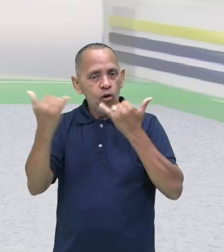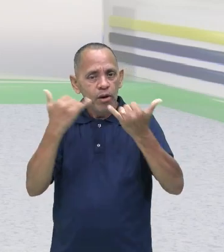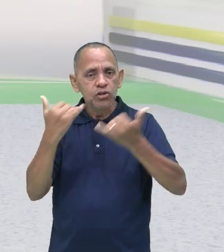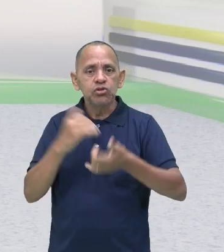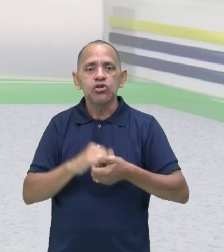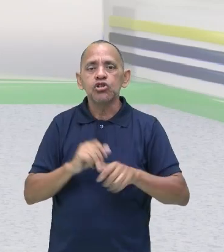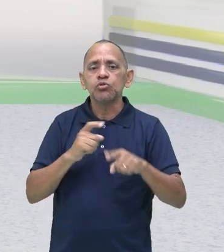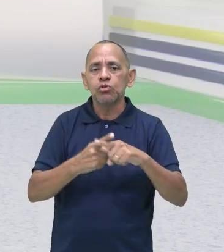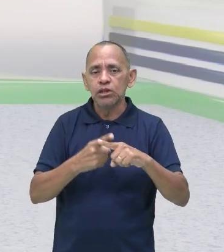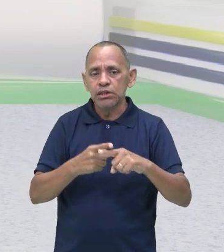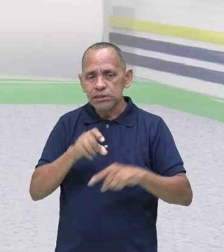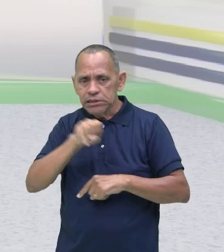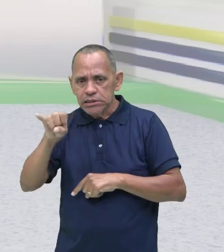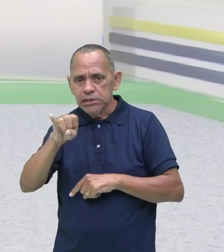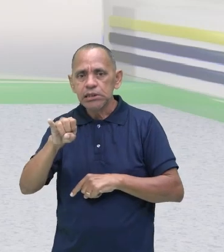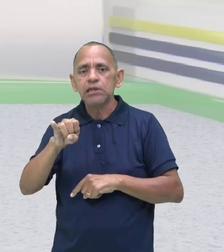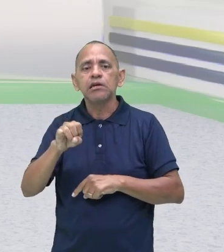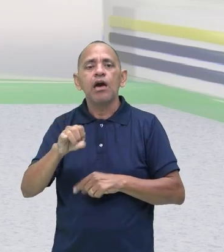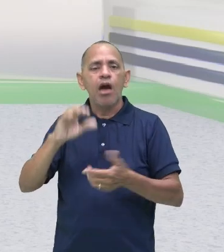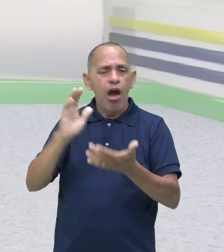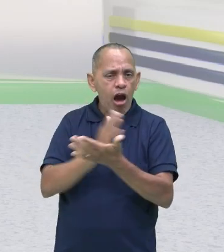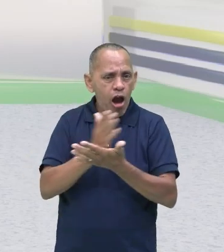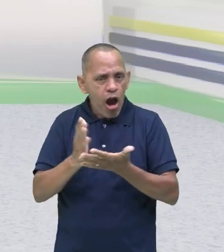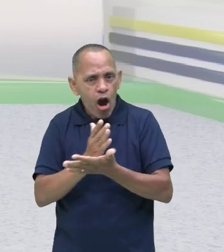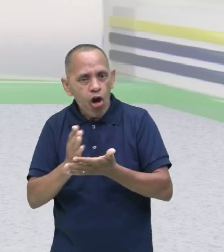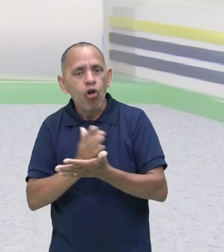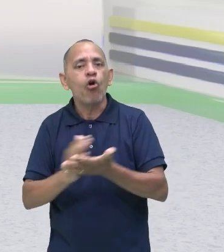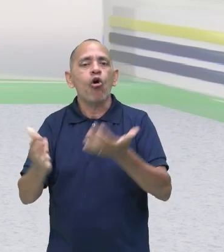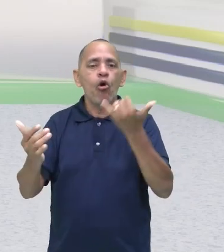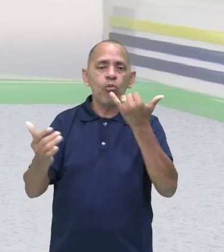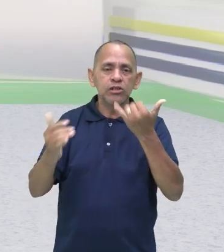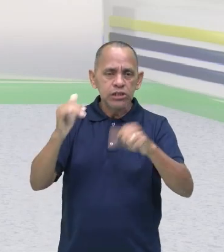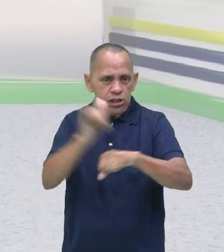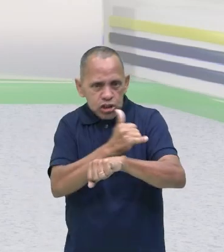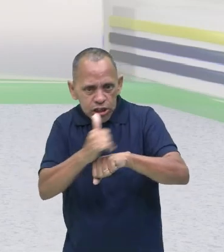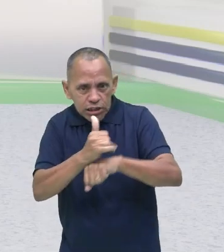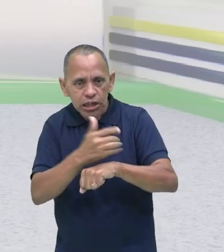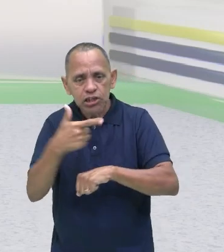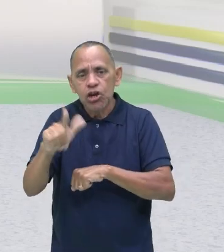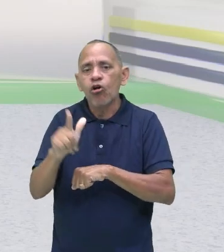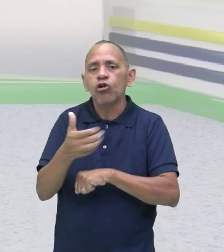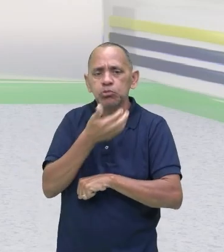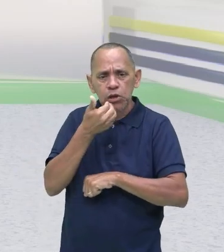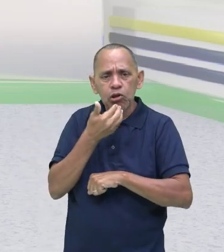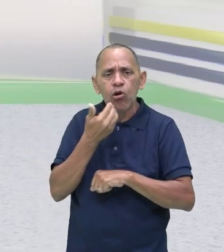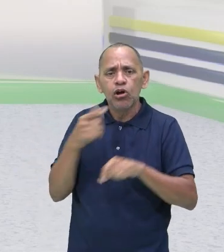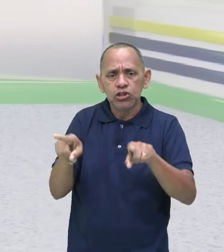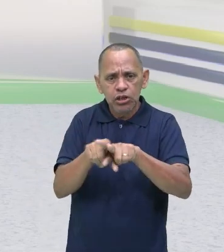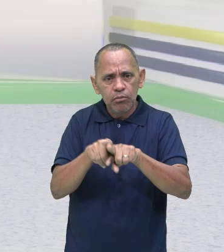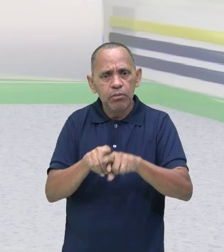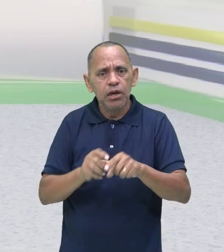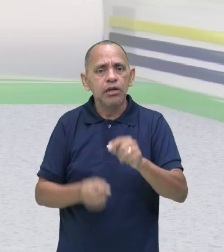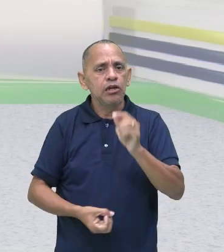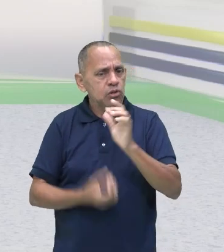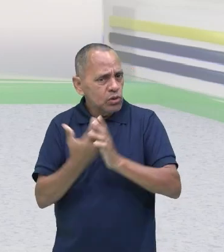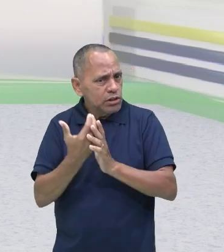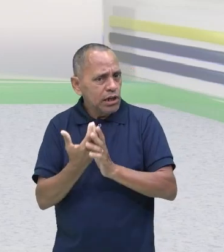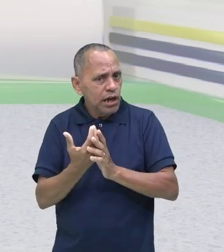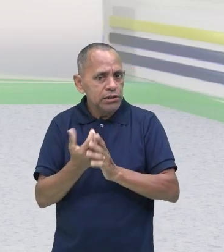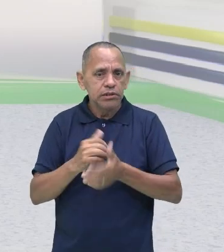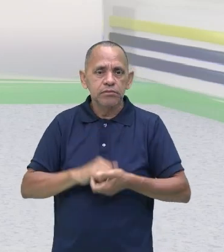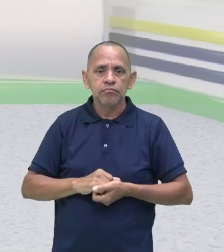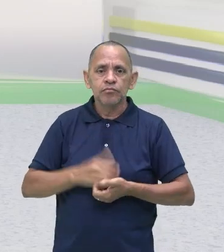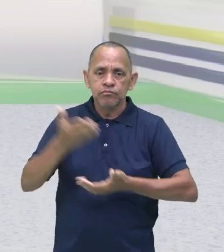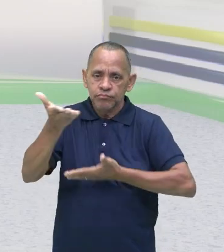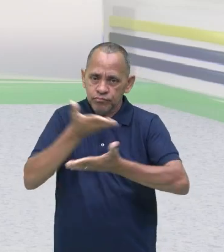né? Outras ideias melhores surgem. Então, um espaço colaborativo e interativo é muito importante, porque essa troca de